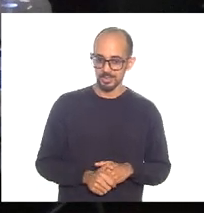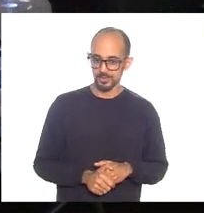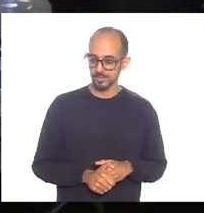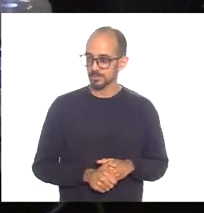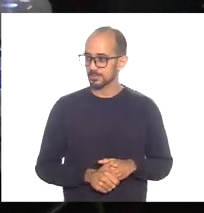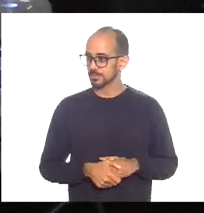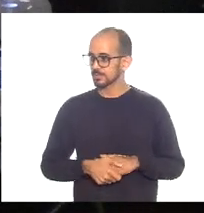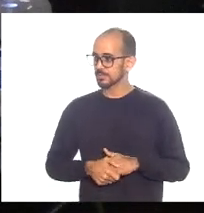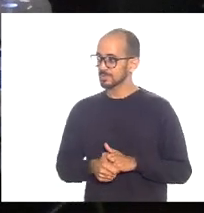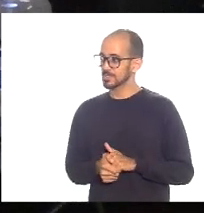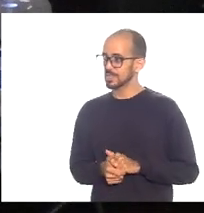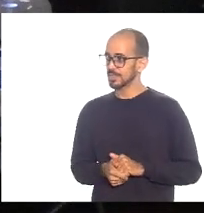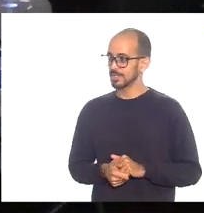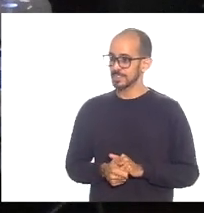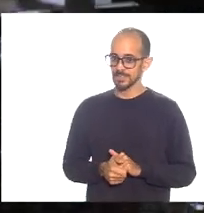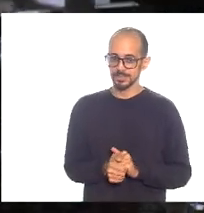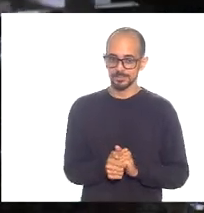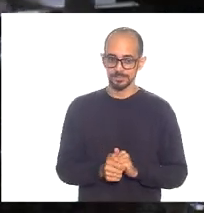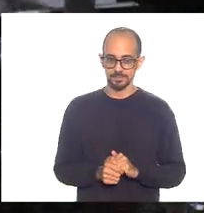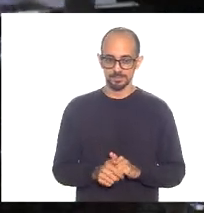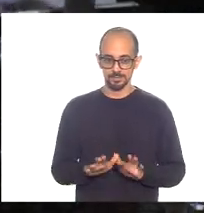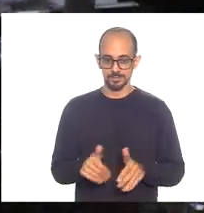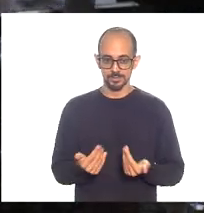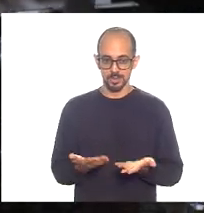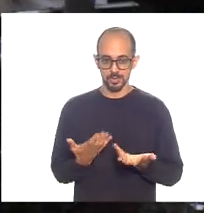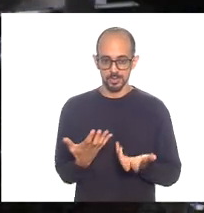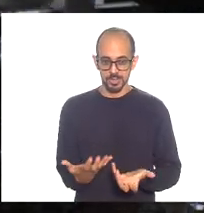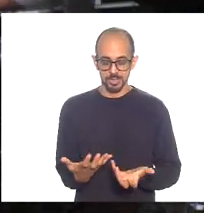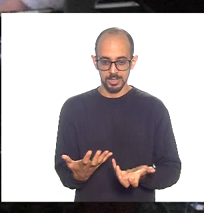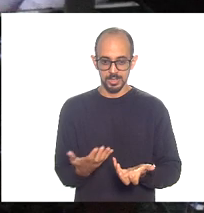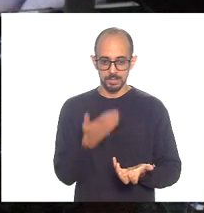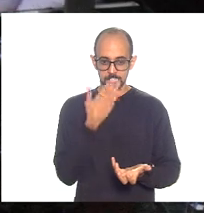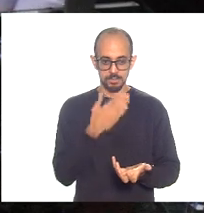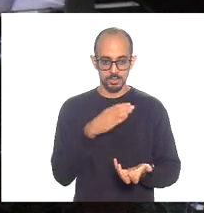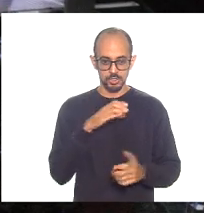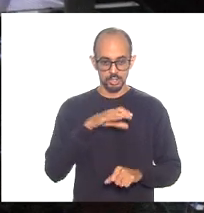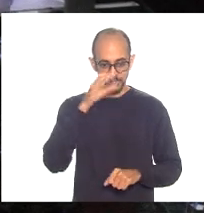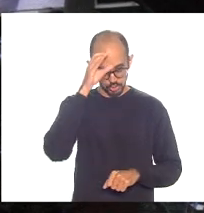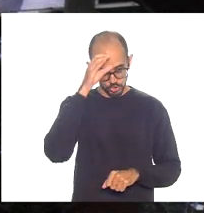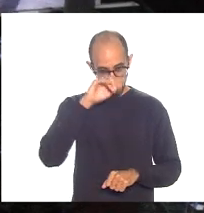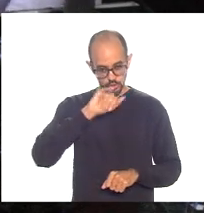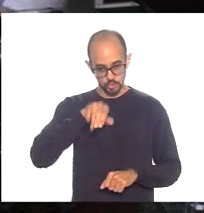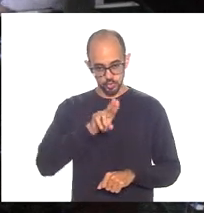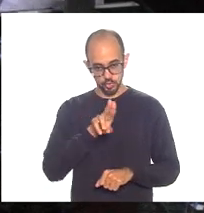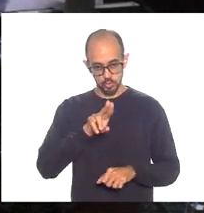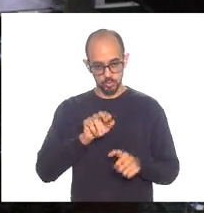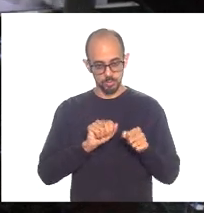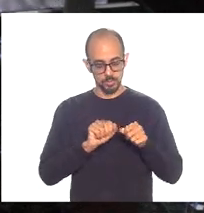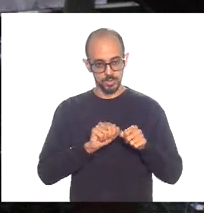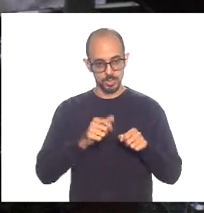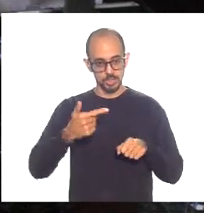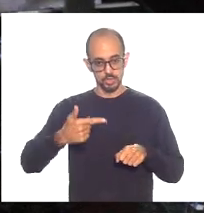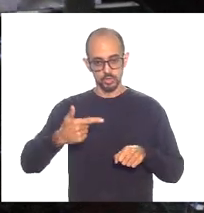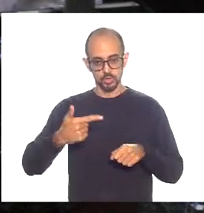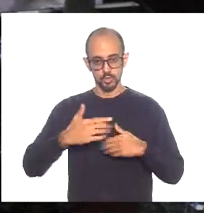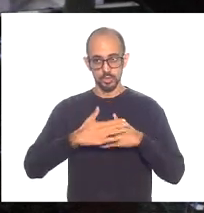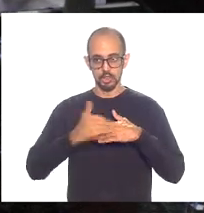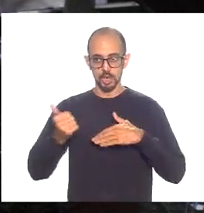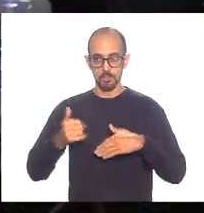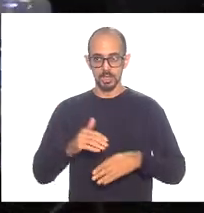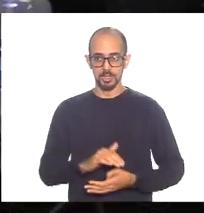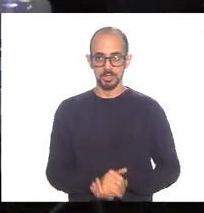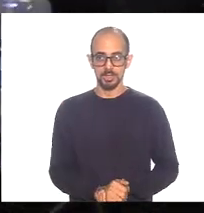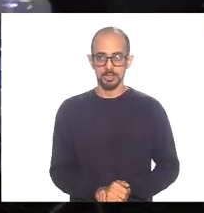Encerrada a votação. Eu queria pedir à deputada Tiaju para proceder à segunda chamada, por favor.